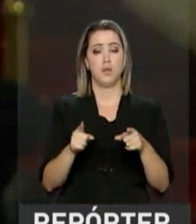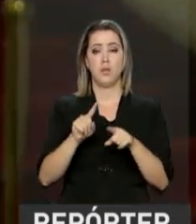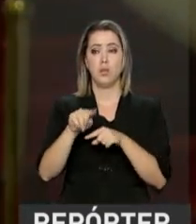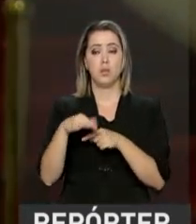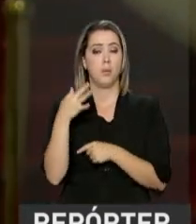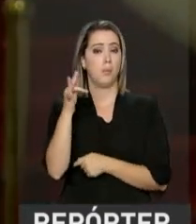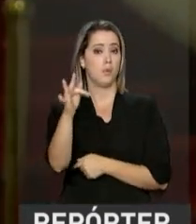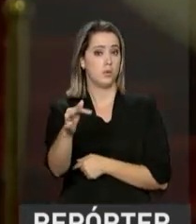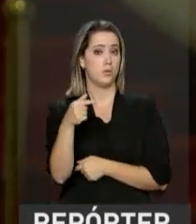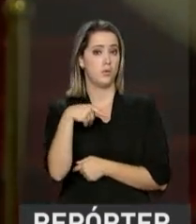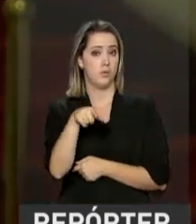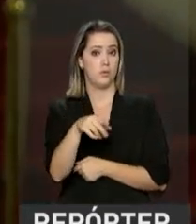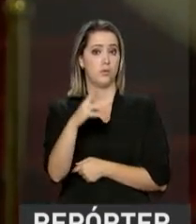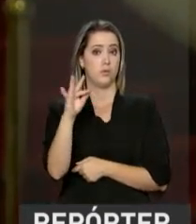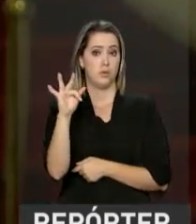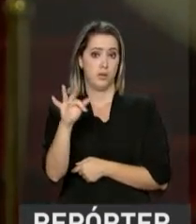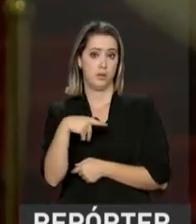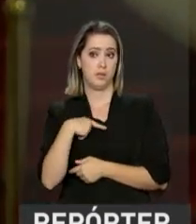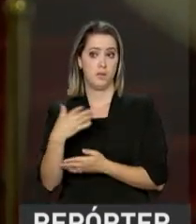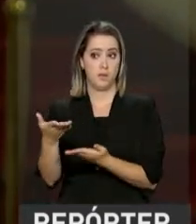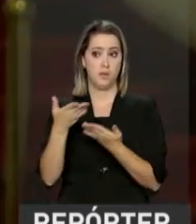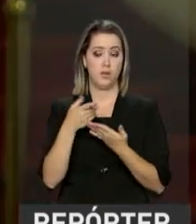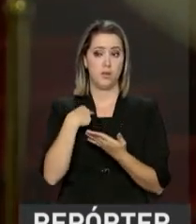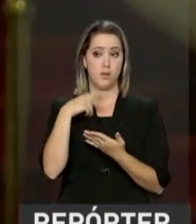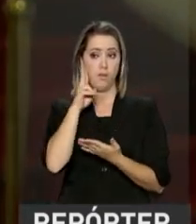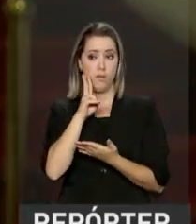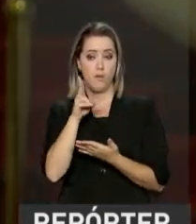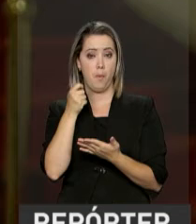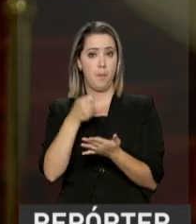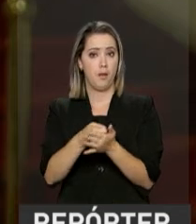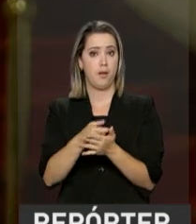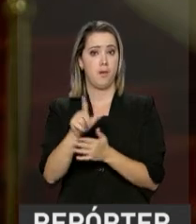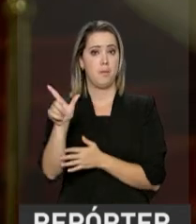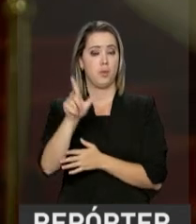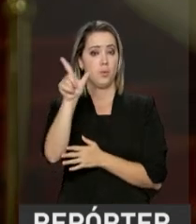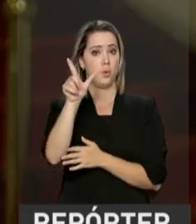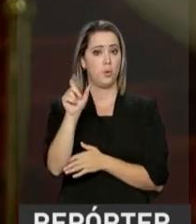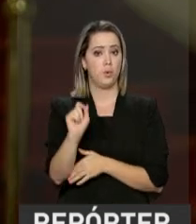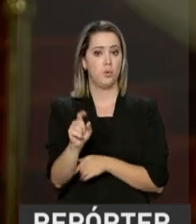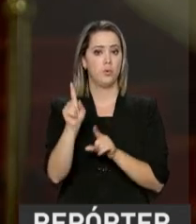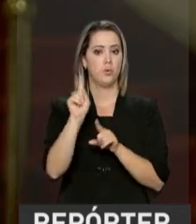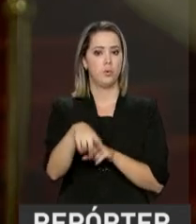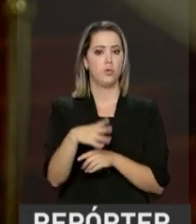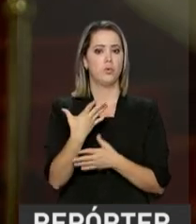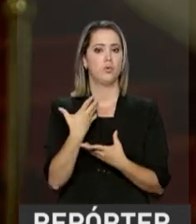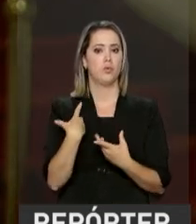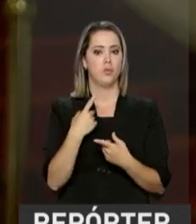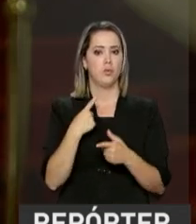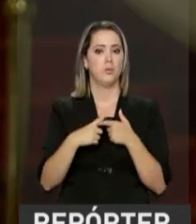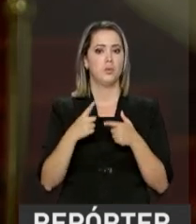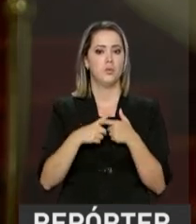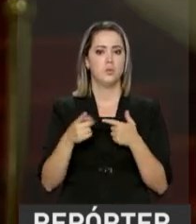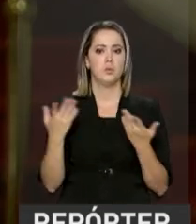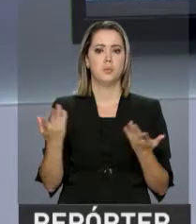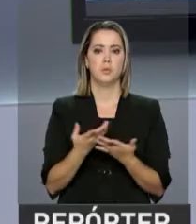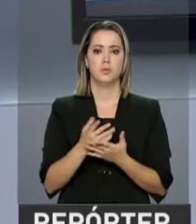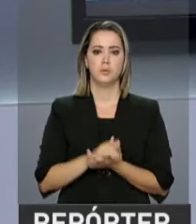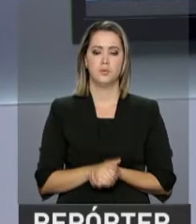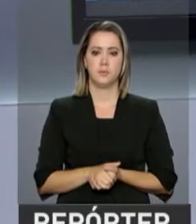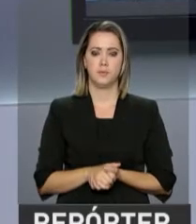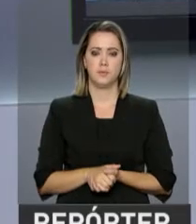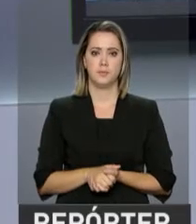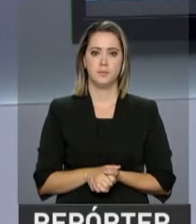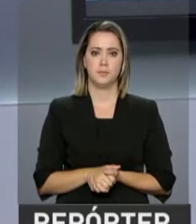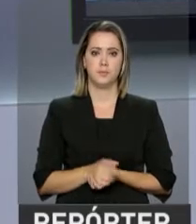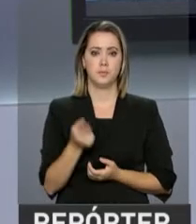cobrar que a receita federal aceite o patrocínio por lucro presumido que acho que o grande gargalo da leoni é esse